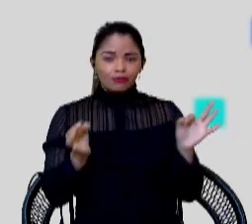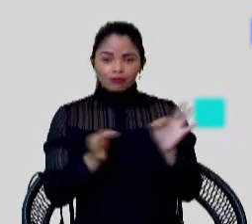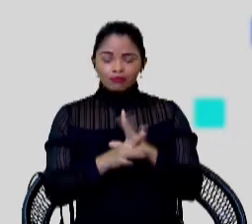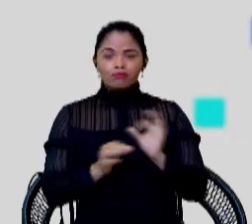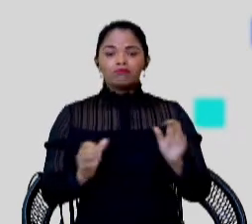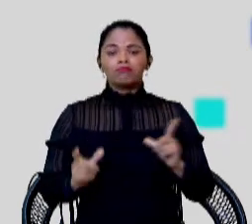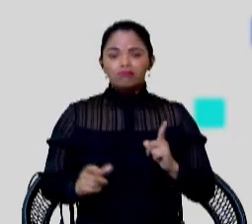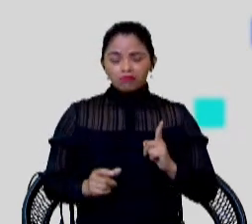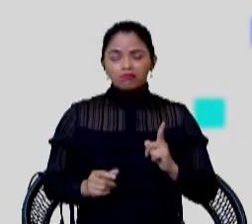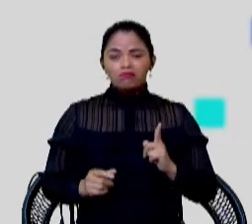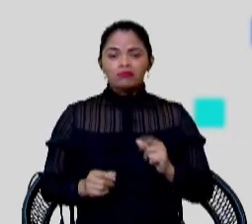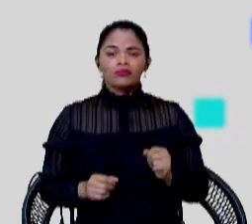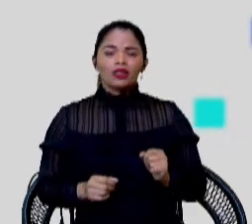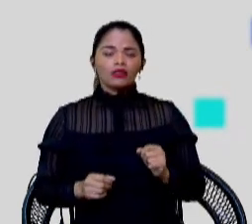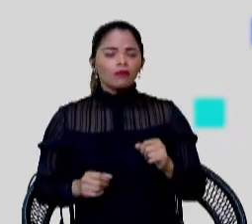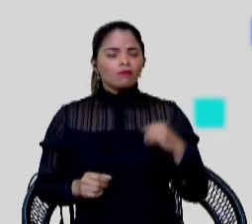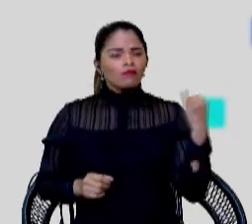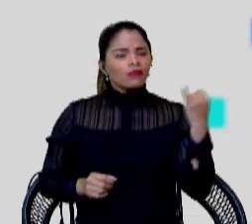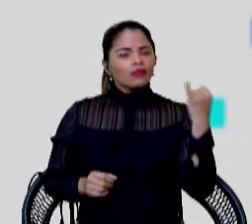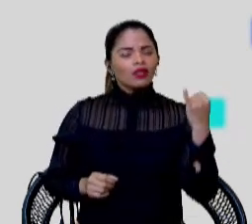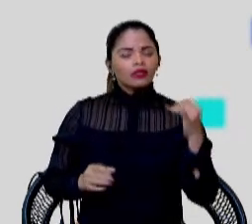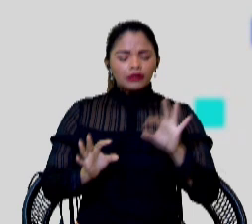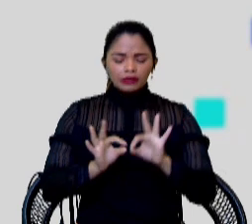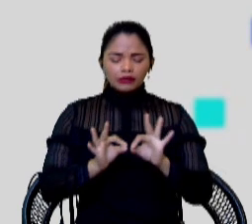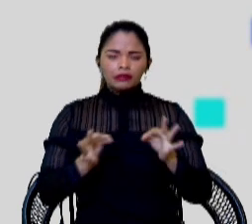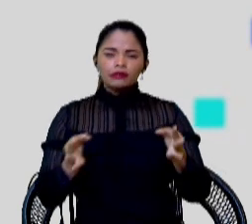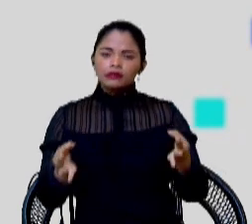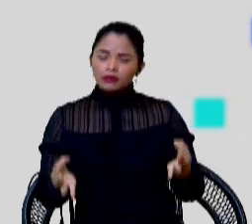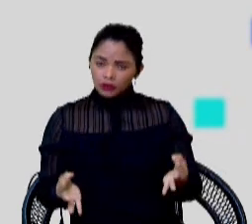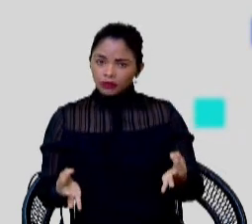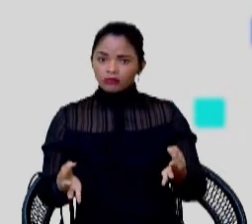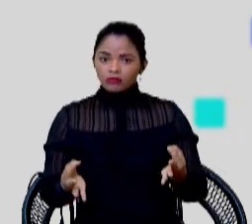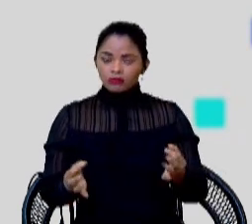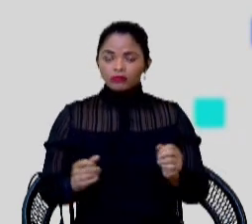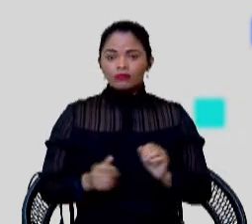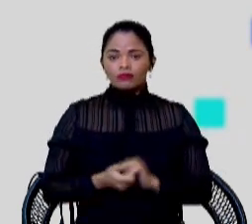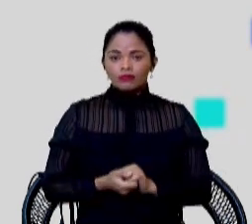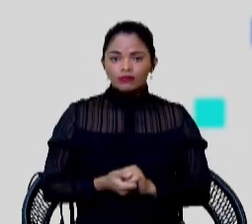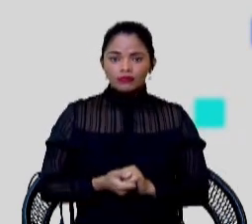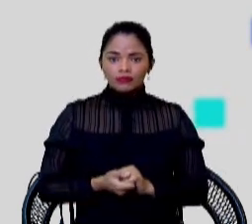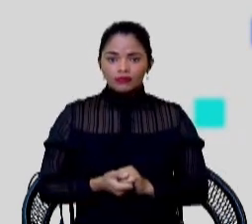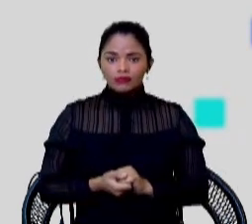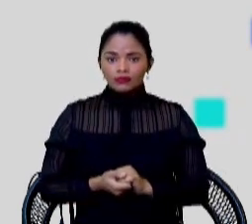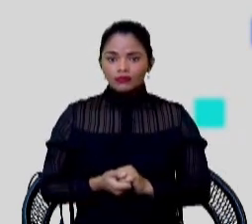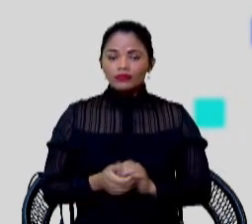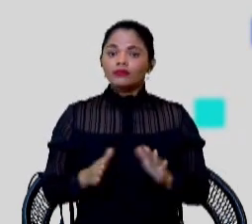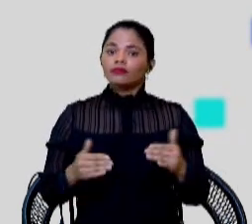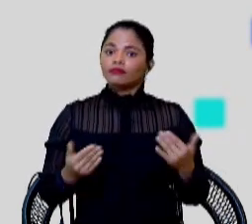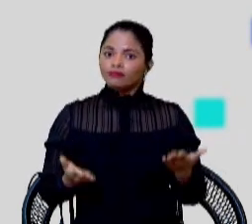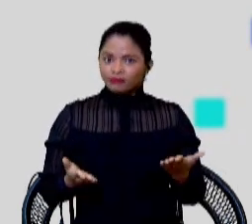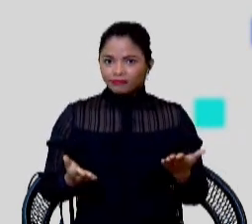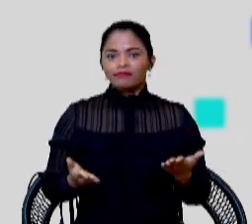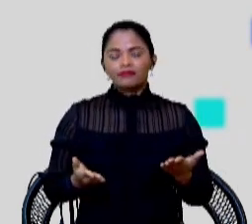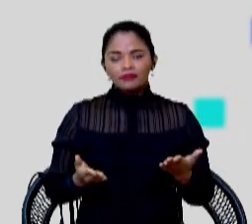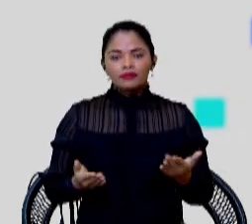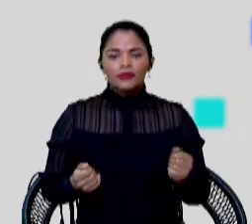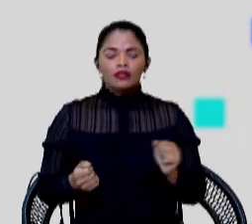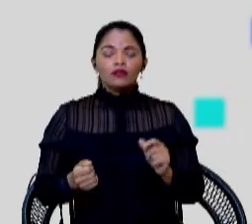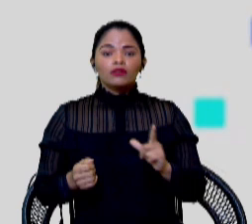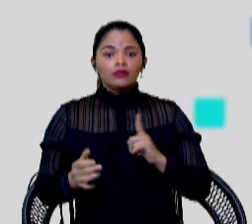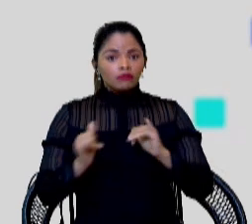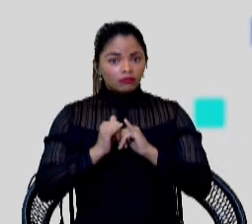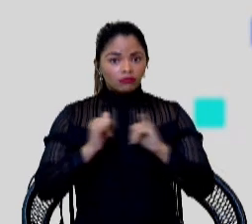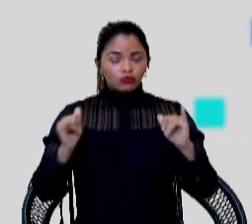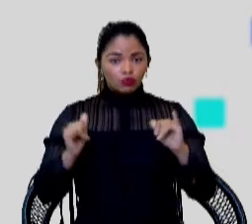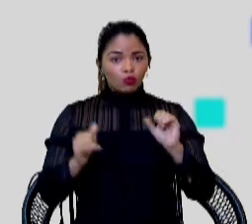ser bem dinâmico, bem suave, bem direto também, tá bom? E a gente também colocou aqui